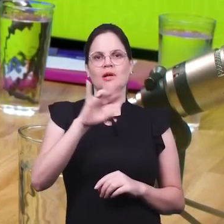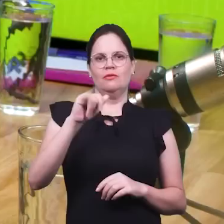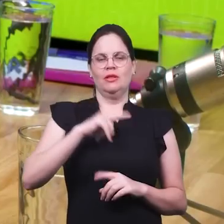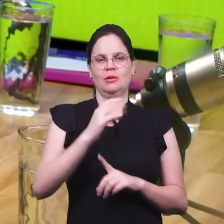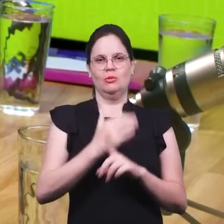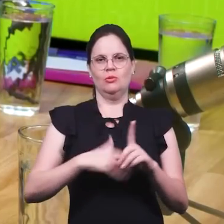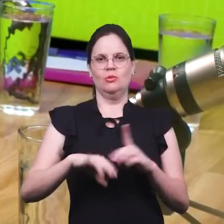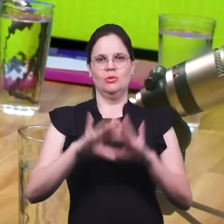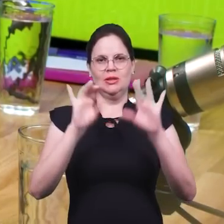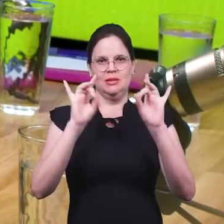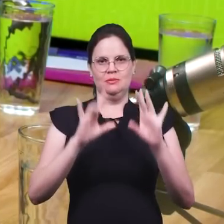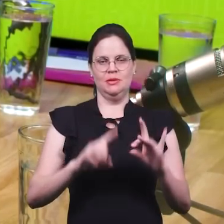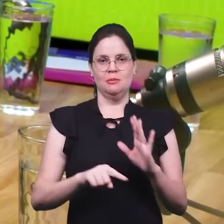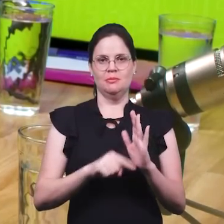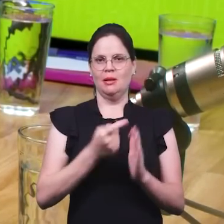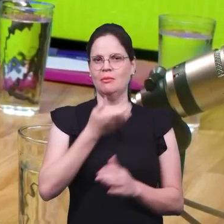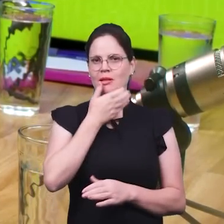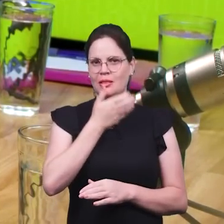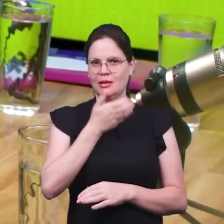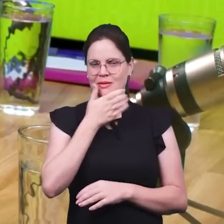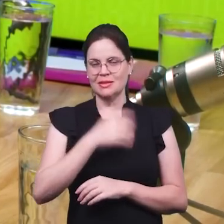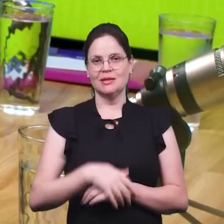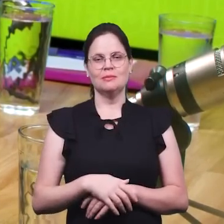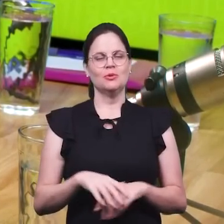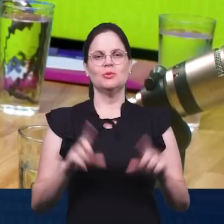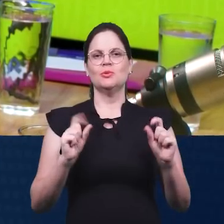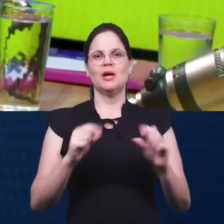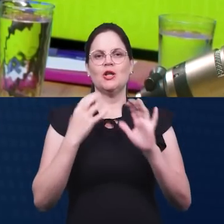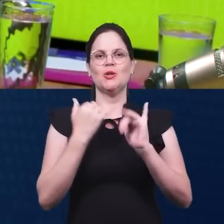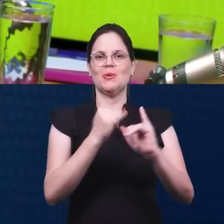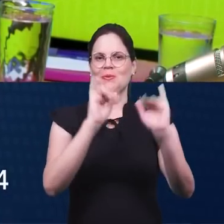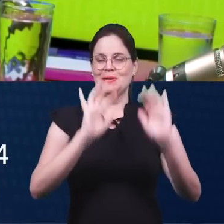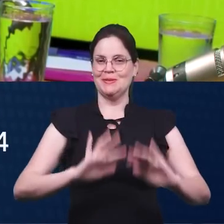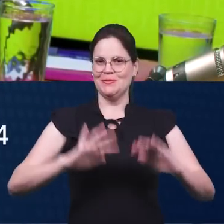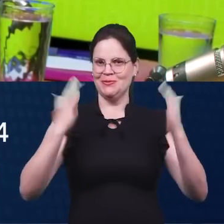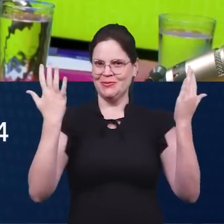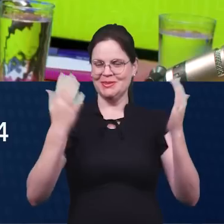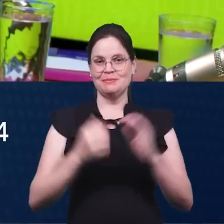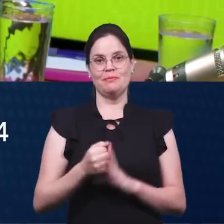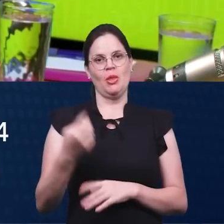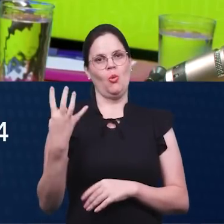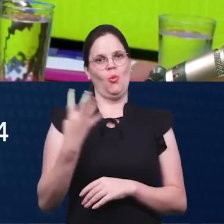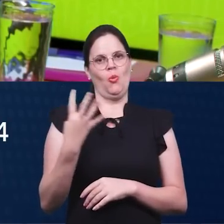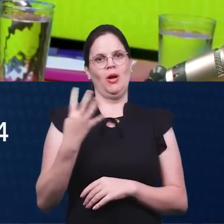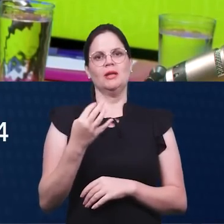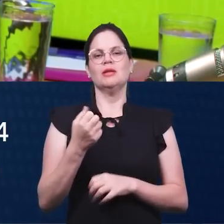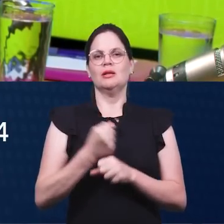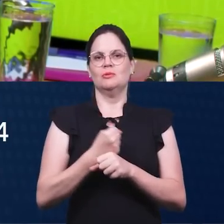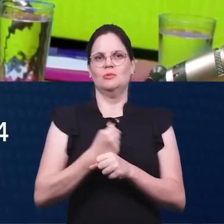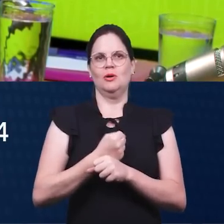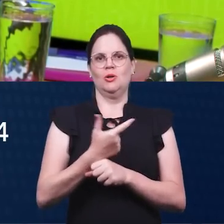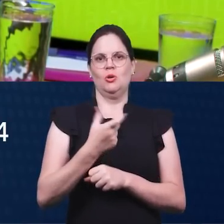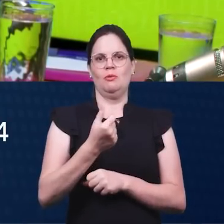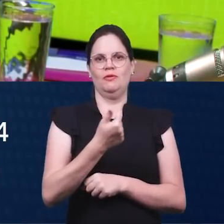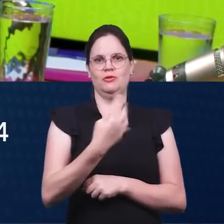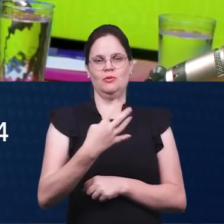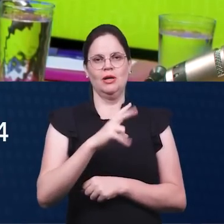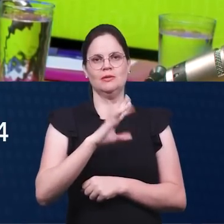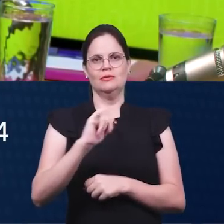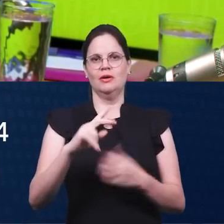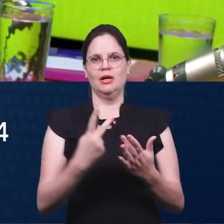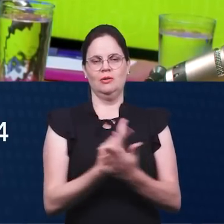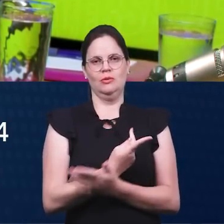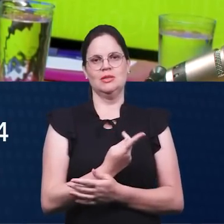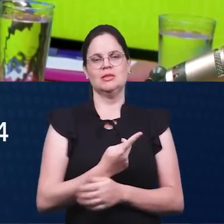muito especial no dia 1º de dezembro, que é Trombetas e Festas, a 4ª edição, que vai acontecer no domingo,